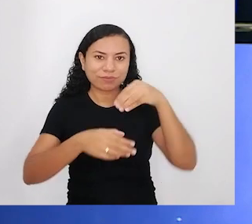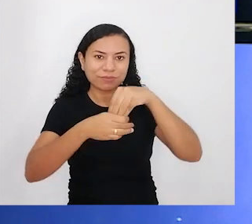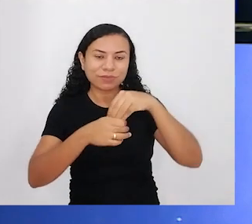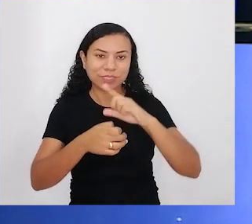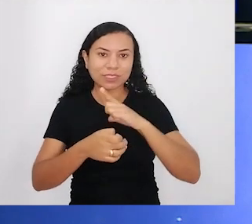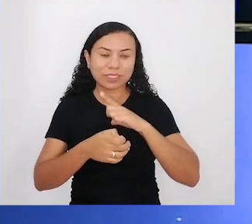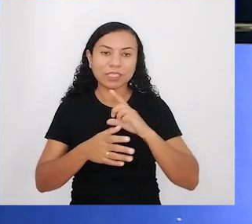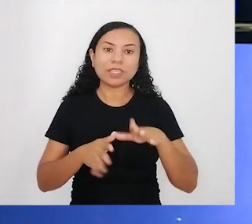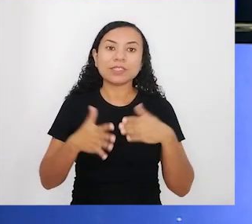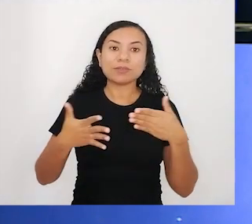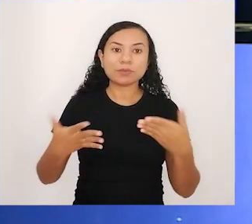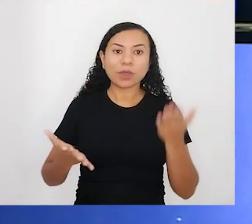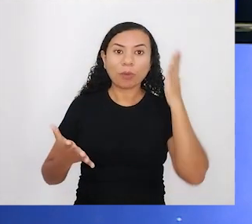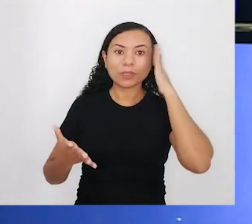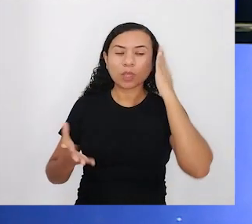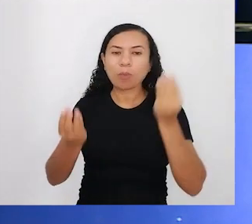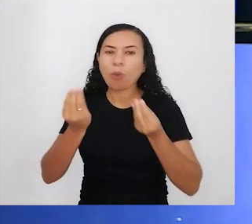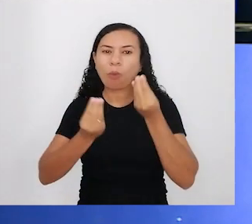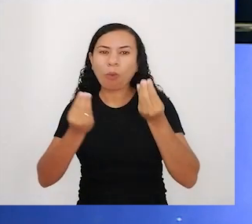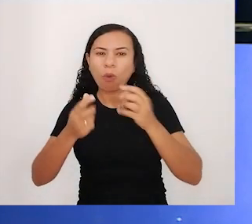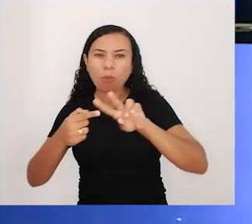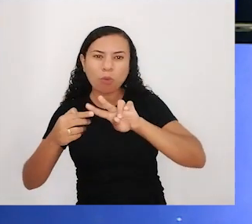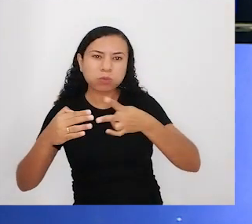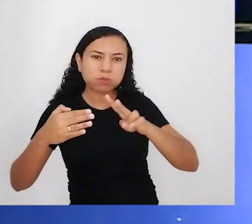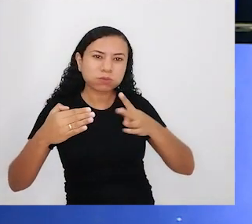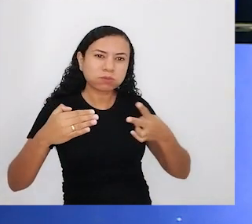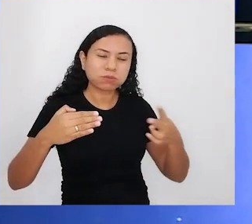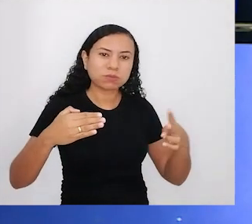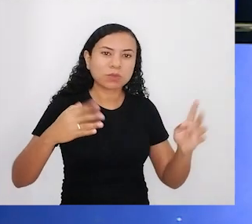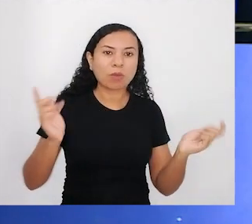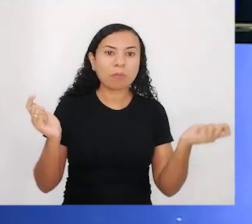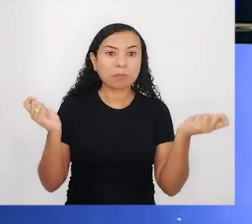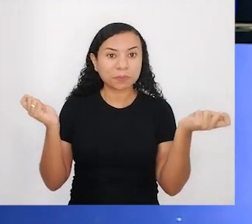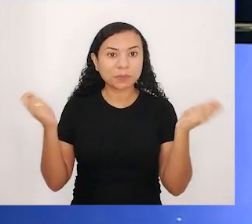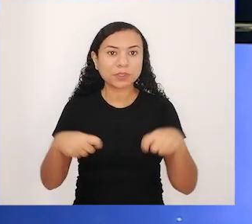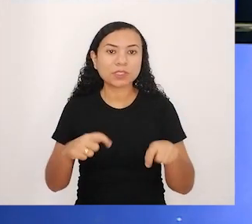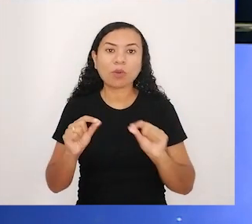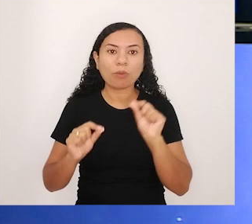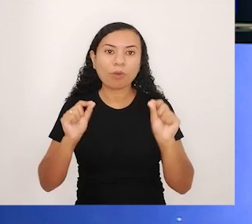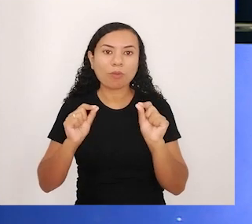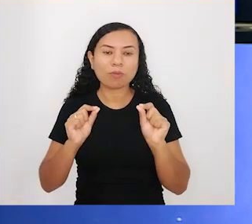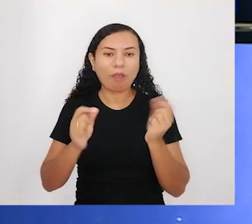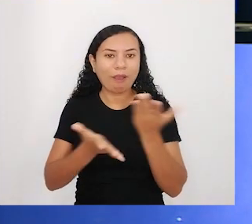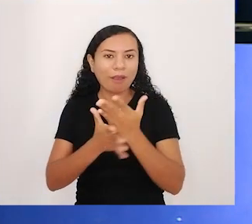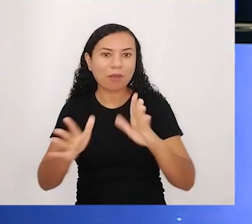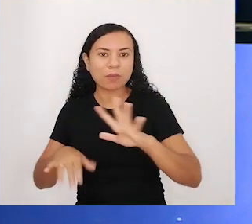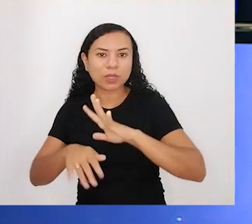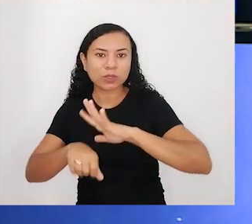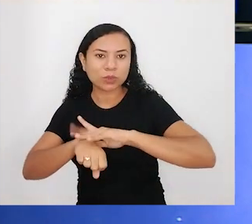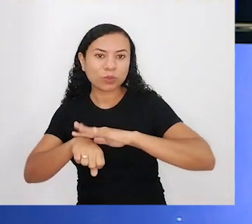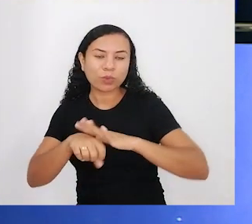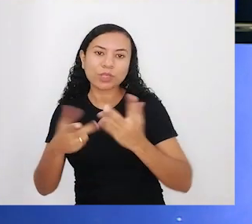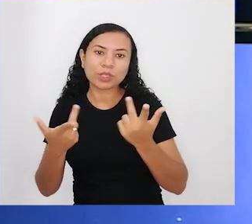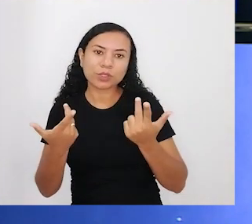dessas células, a multiplicação dessas células, pode possibilitar o tratamento de doenças como